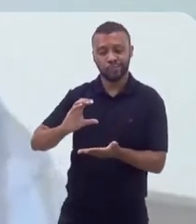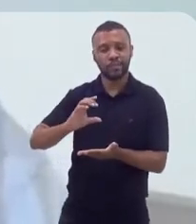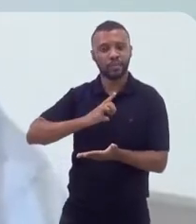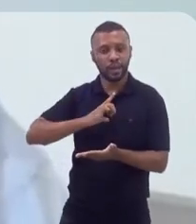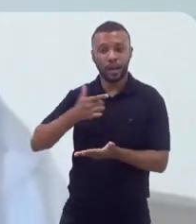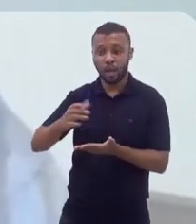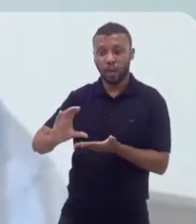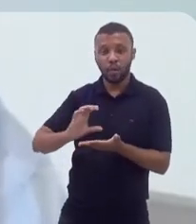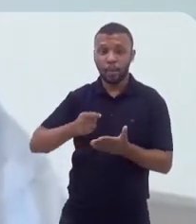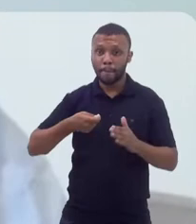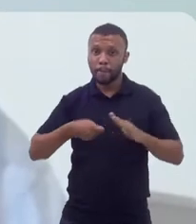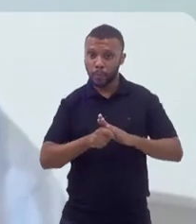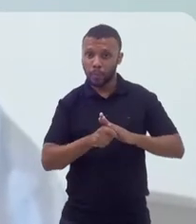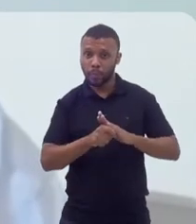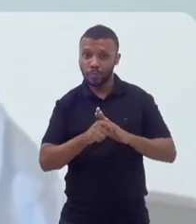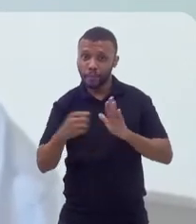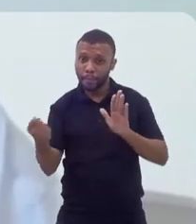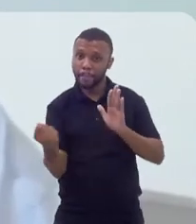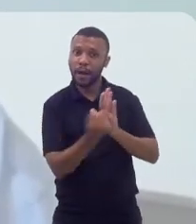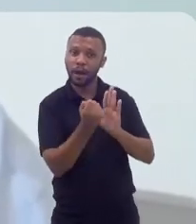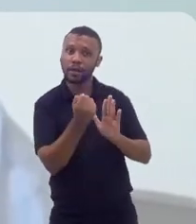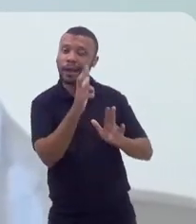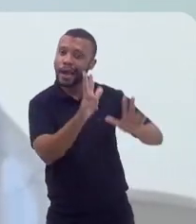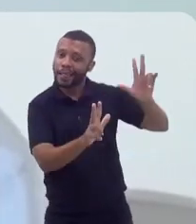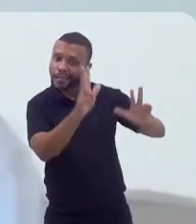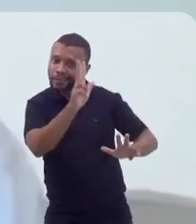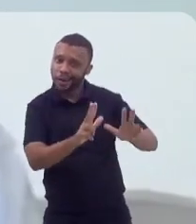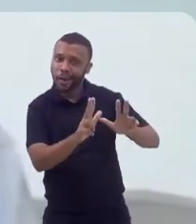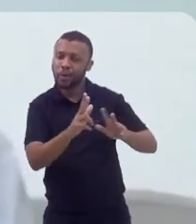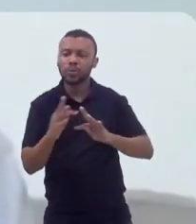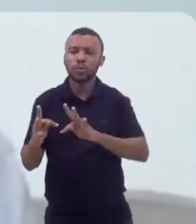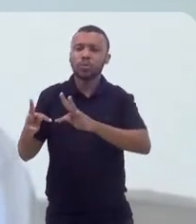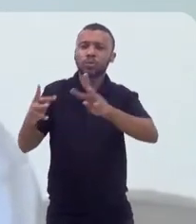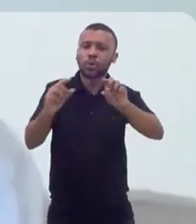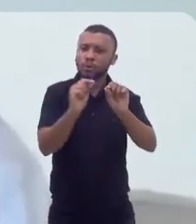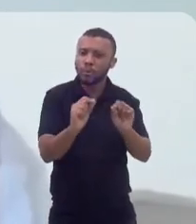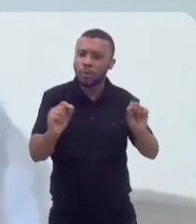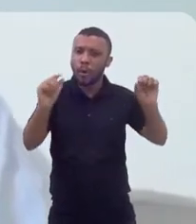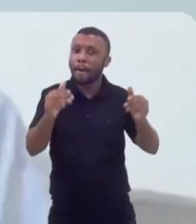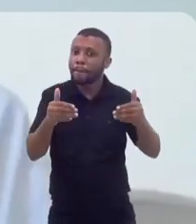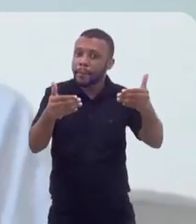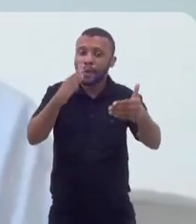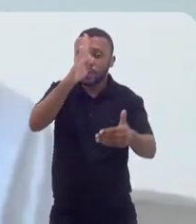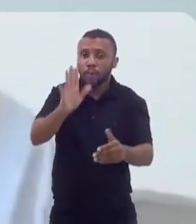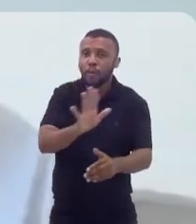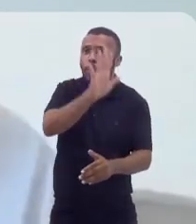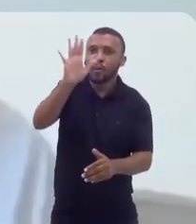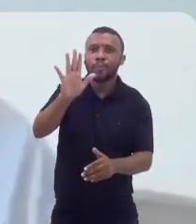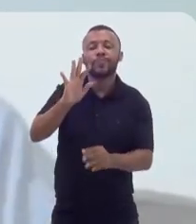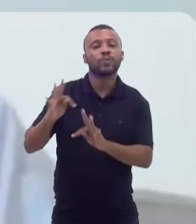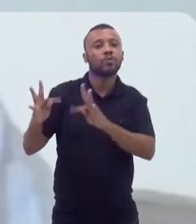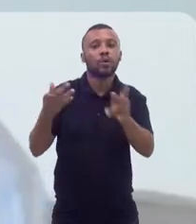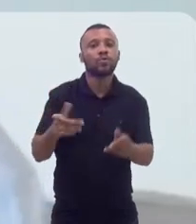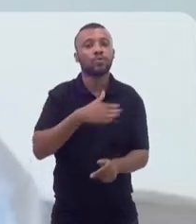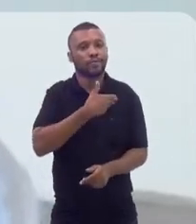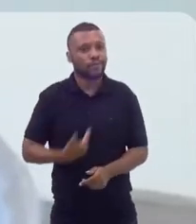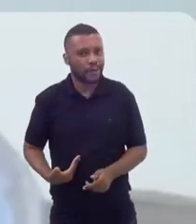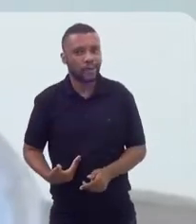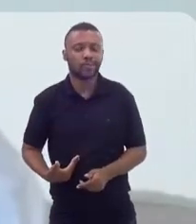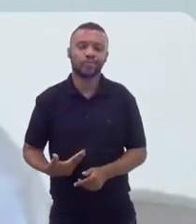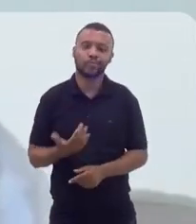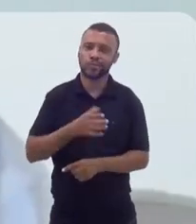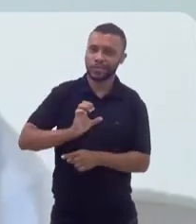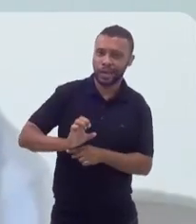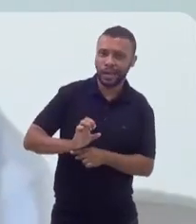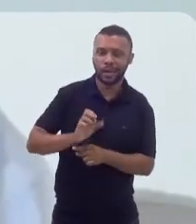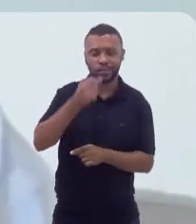vai aparecer em todos os ministérios do Brasil. E aparecendo em todos os ministérios do Brasil, vai aparecer em todos os governos estaduais e